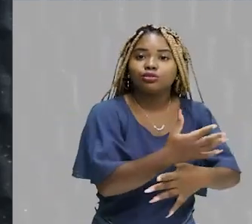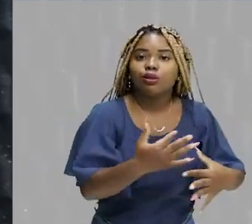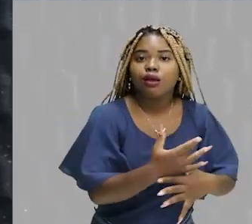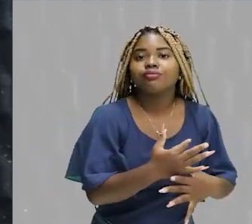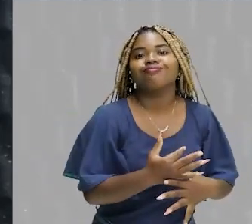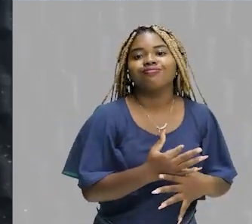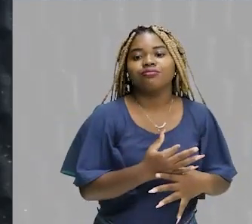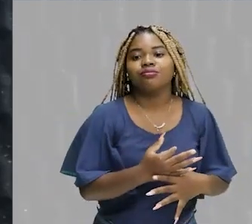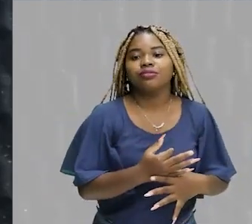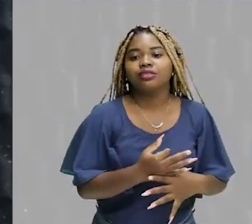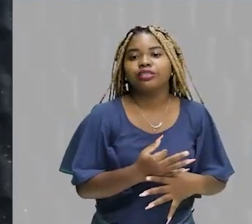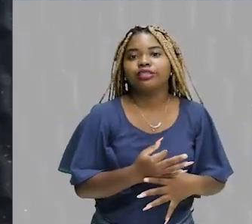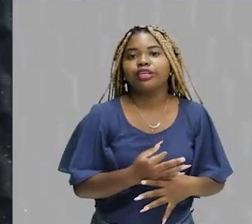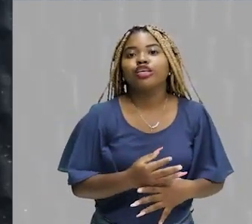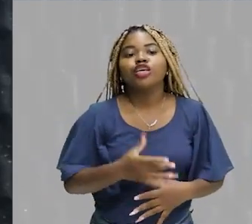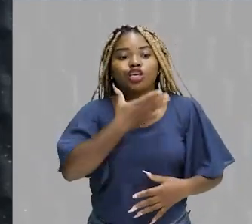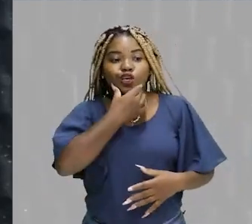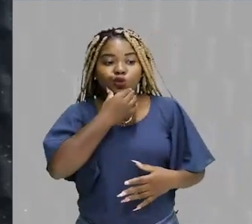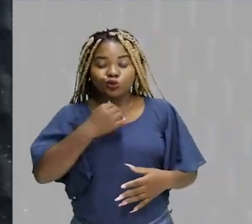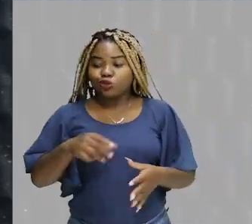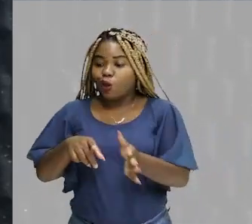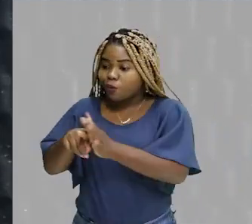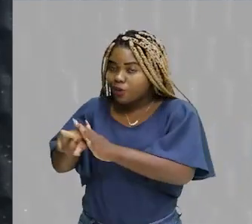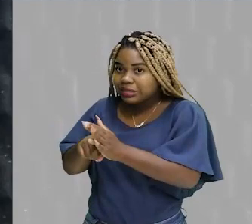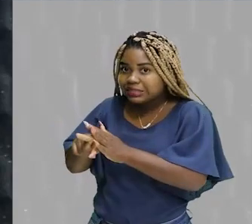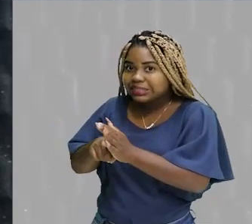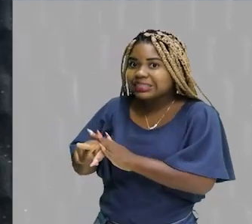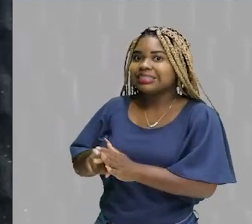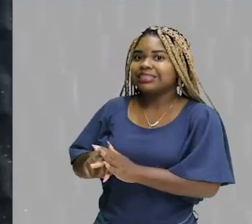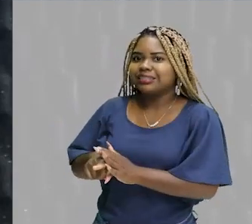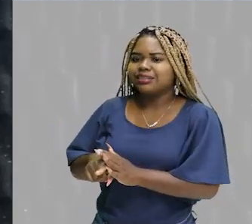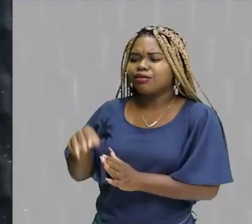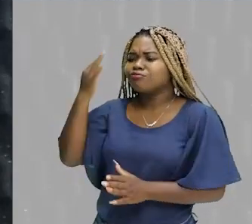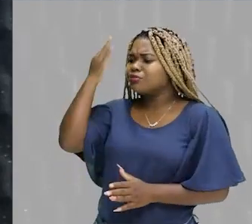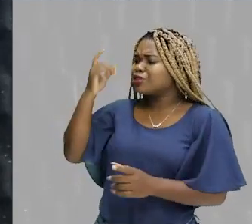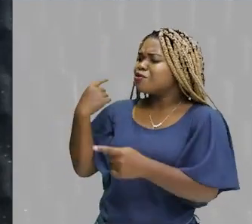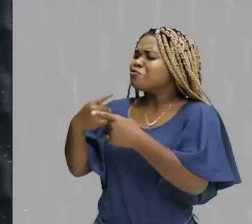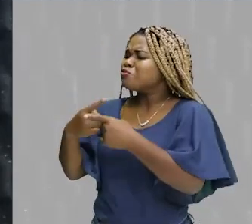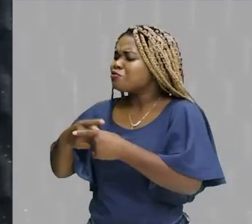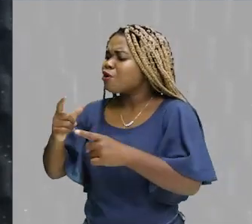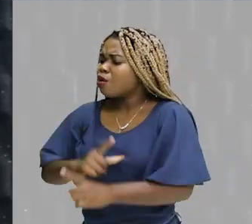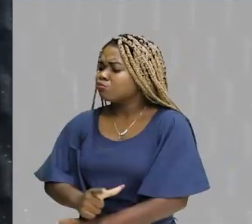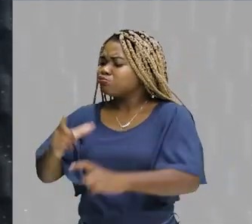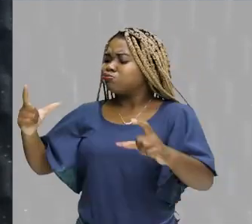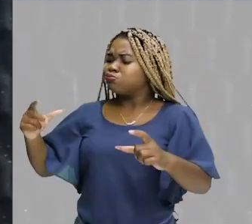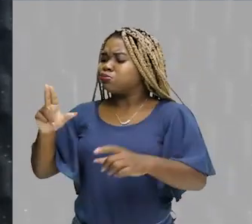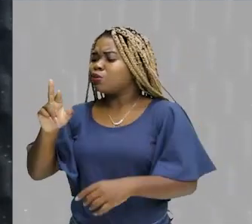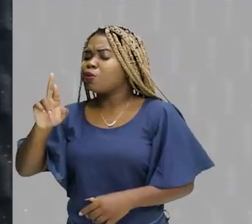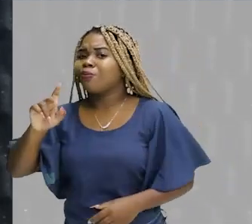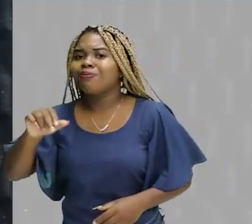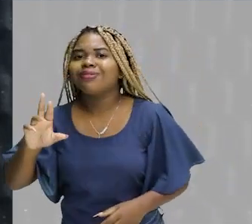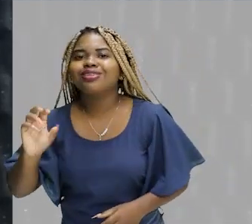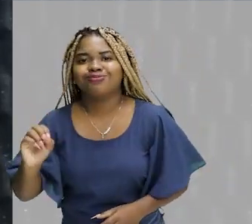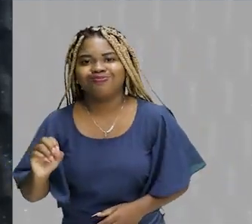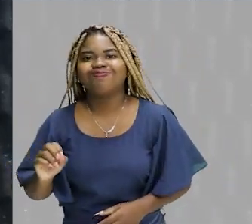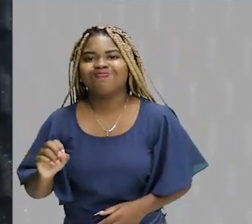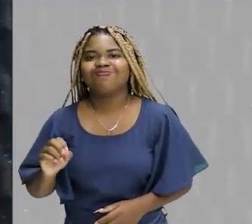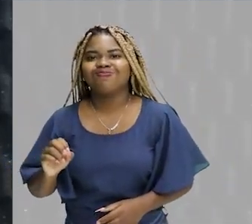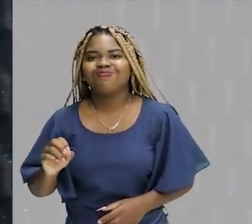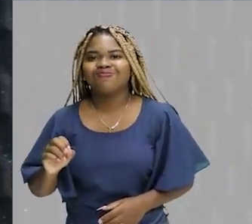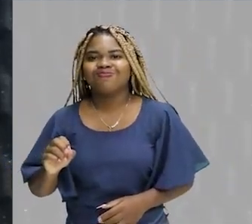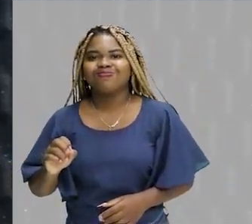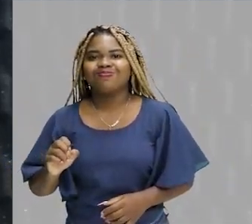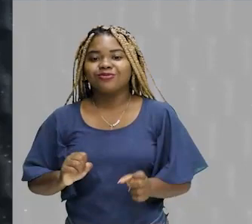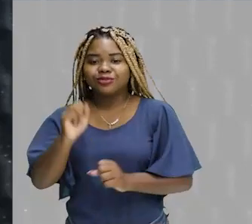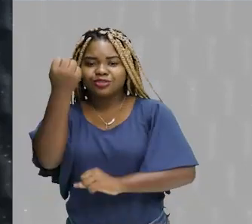queriam entender o que estava acontecendo naquele novo contexto. Entender as relações sociais típicas de uma cidade